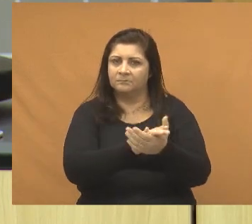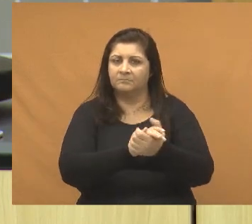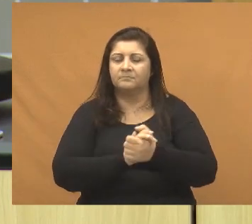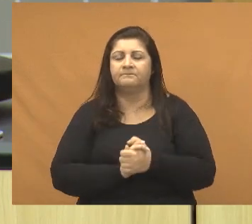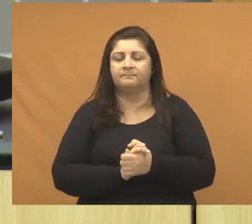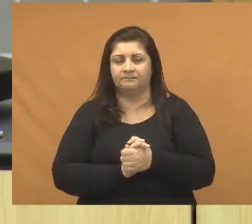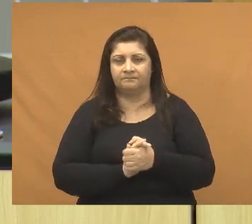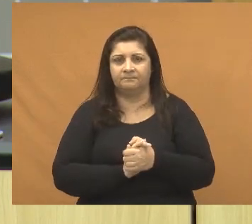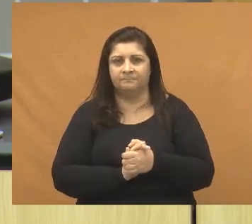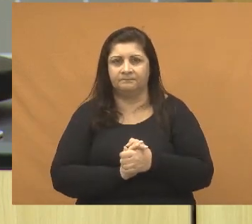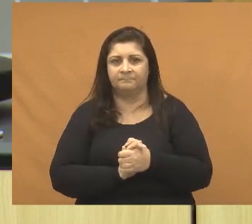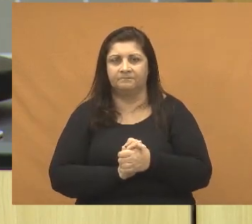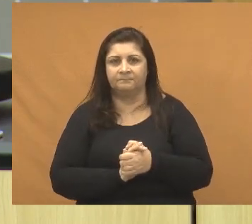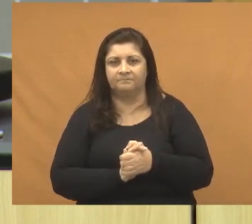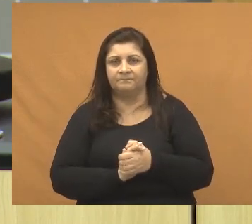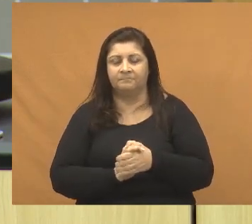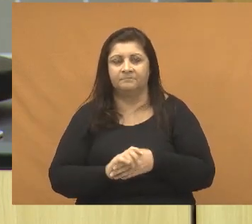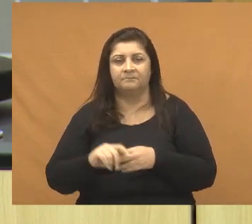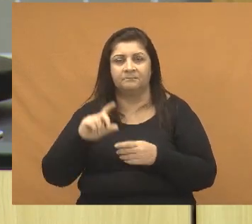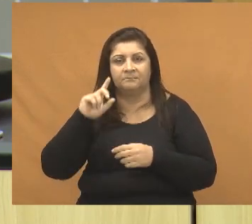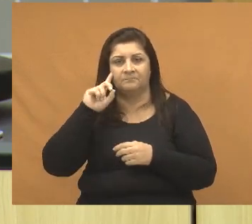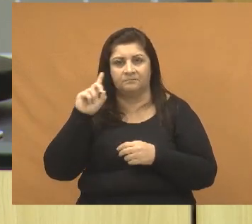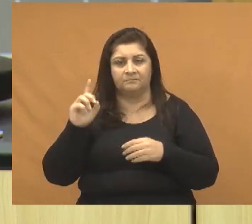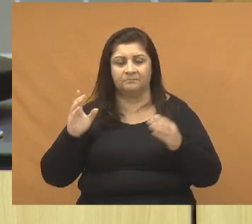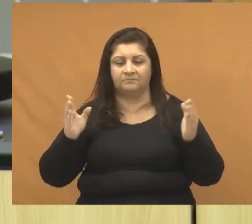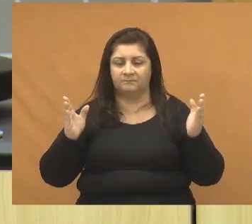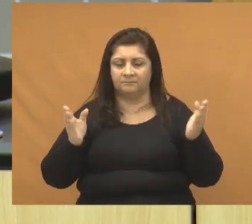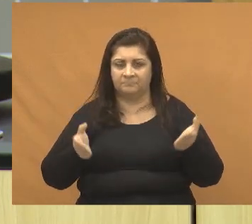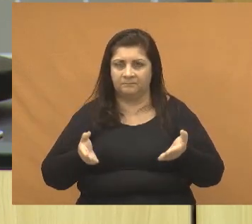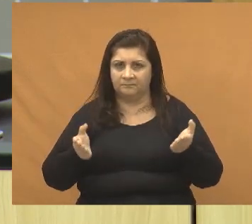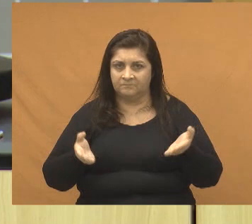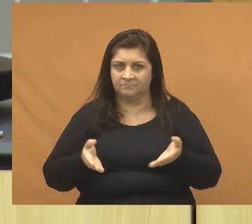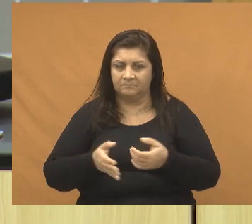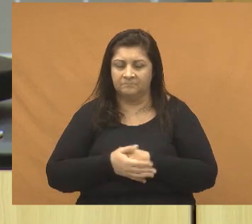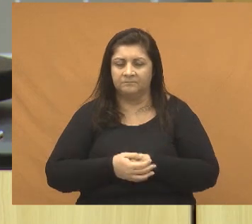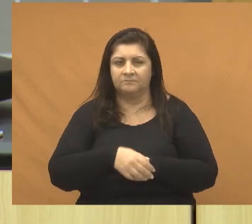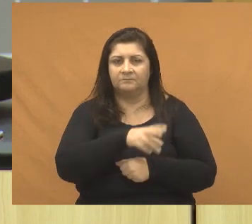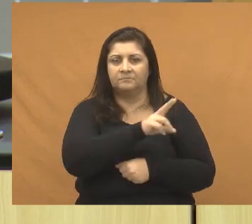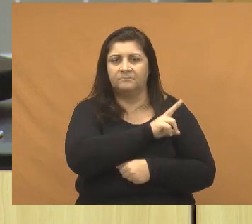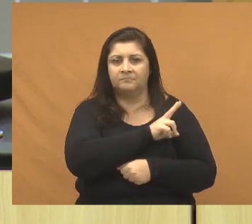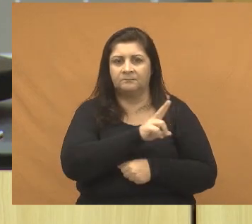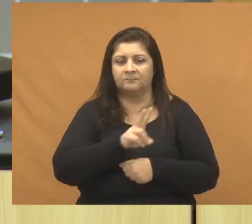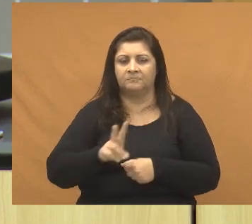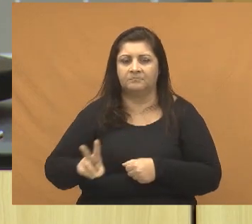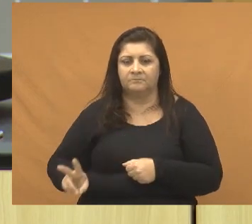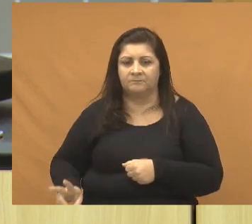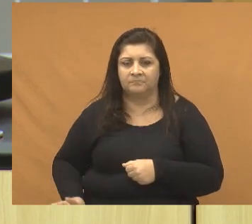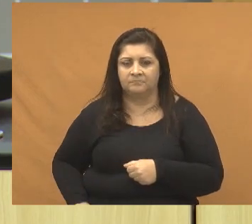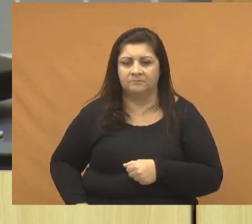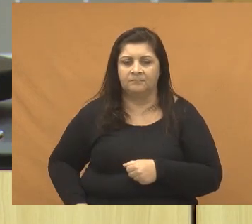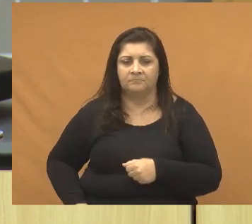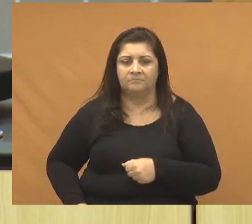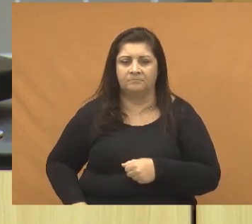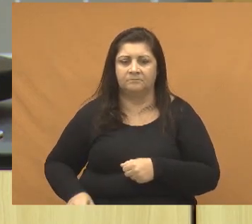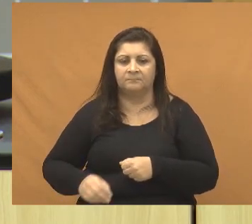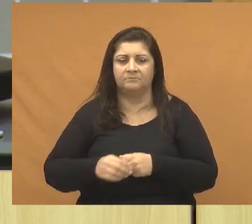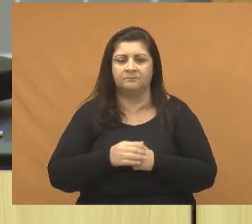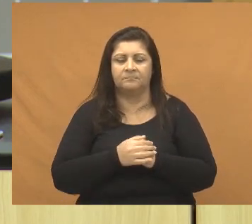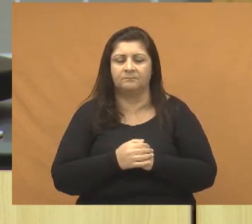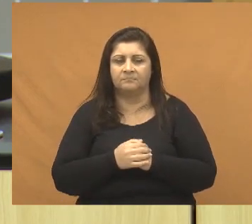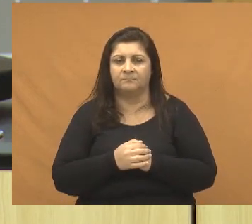presente manifestação. Sala das Sessões, 22 de maio de 2019.